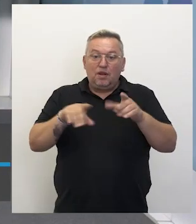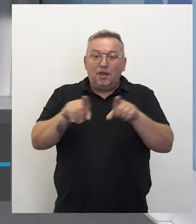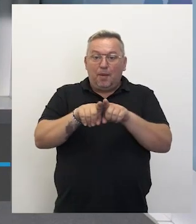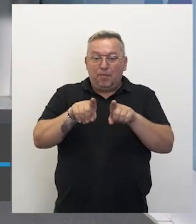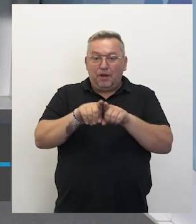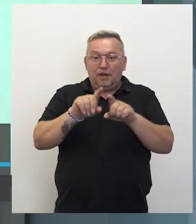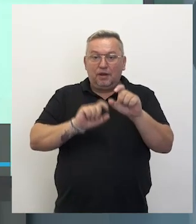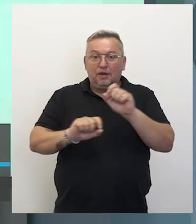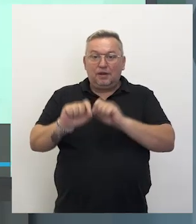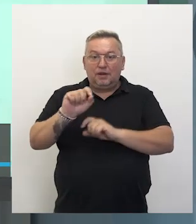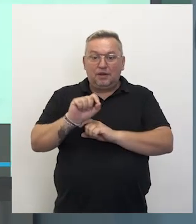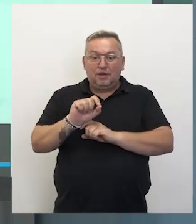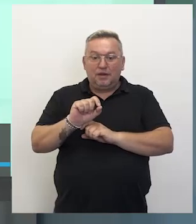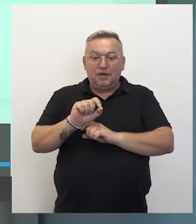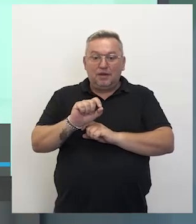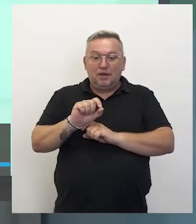que